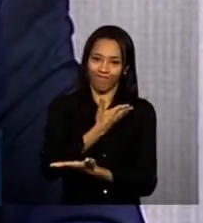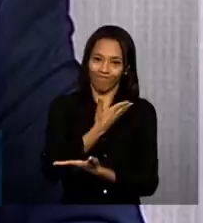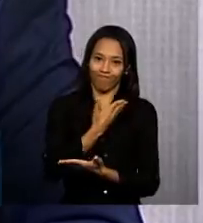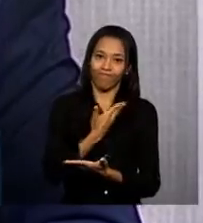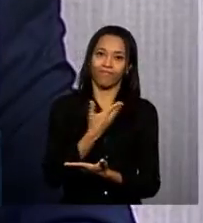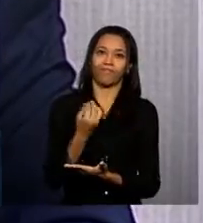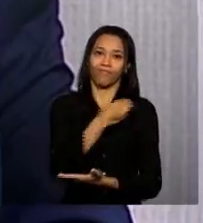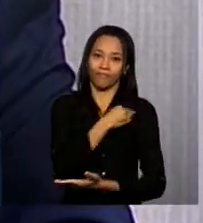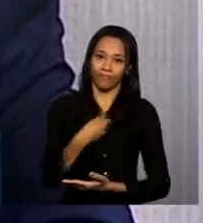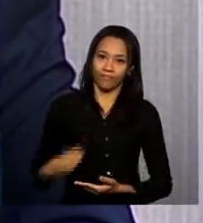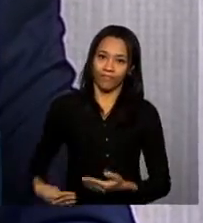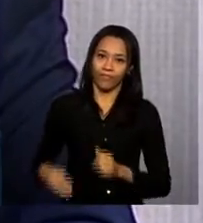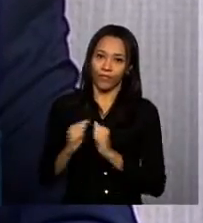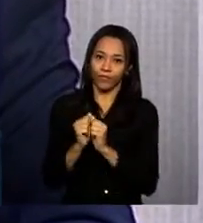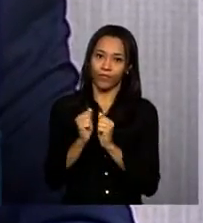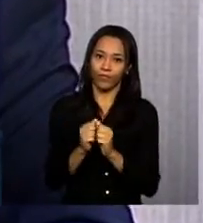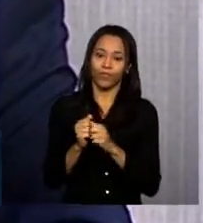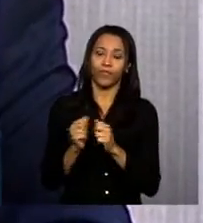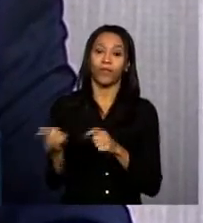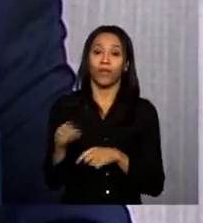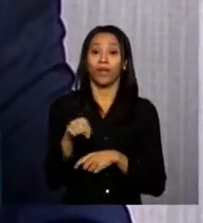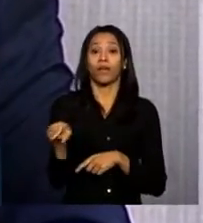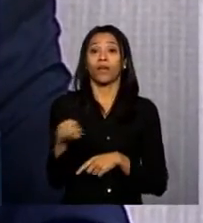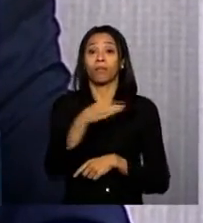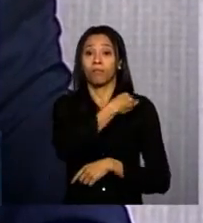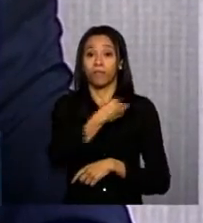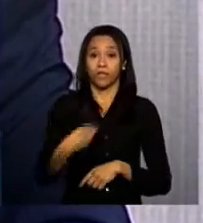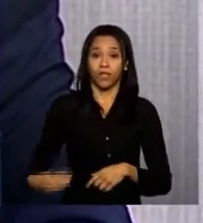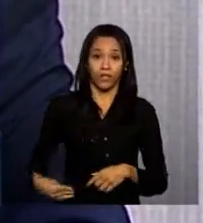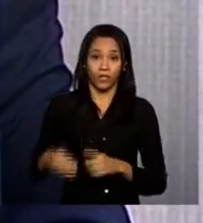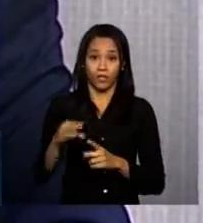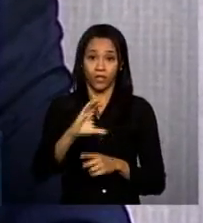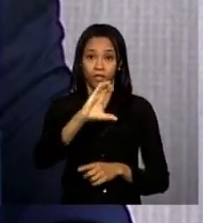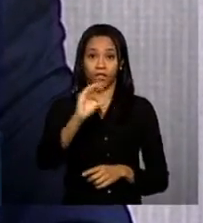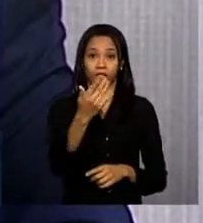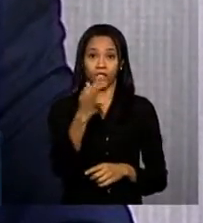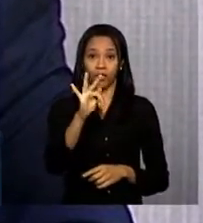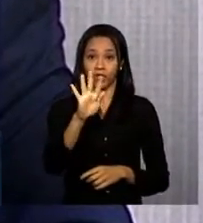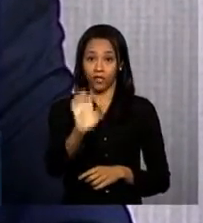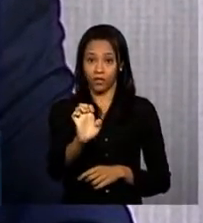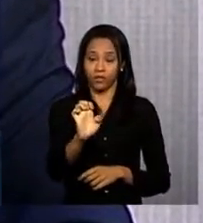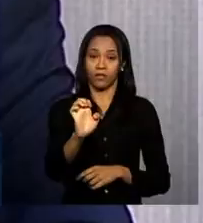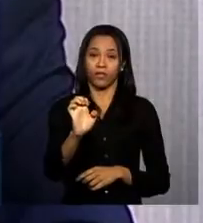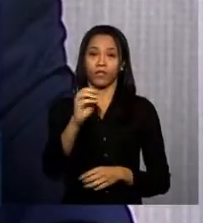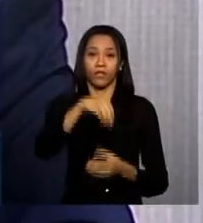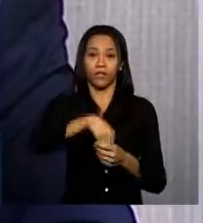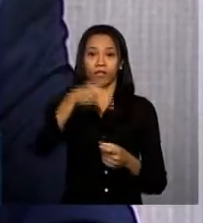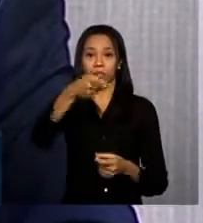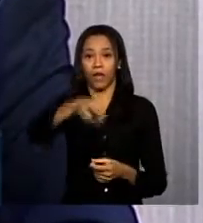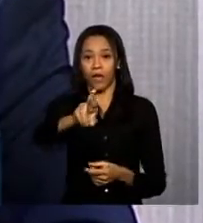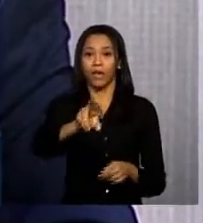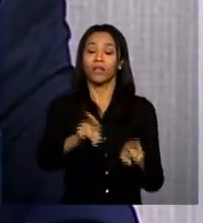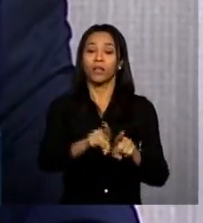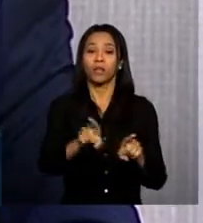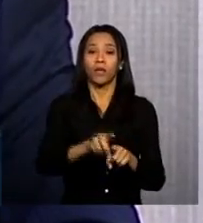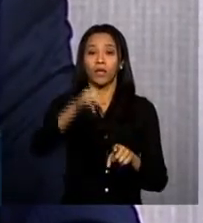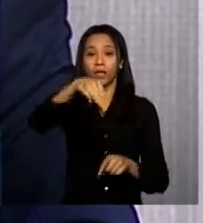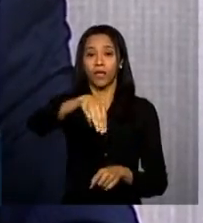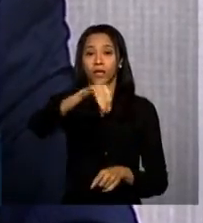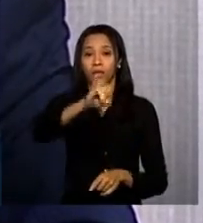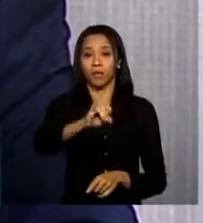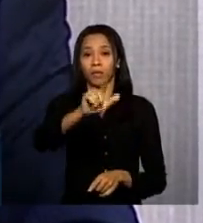Salvatti, ministra-chefe da Secretaria de Direitos Humanos da Presidência da República, meu companheiro Miguel Rosseto,